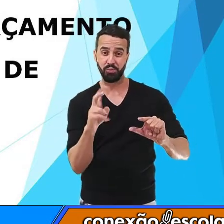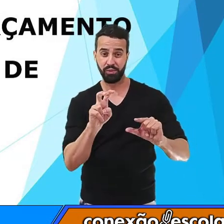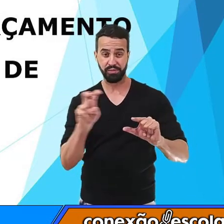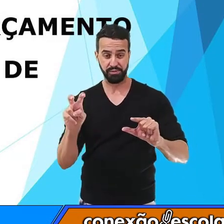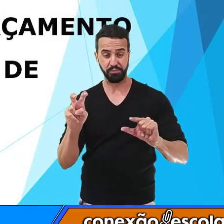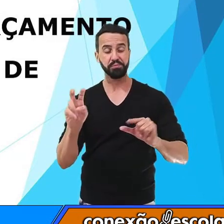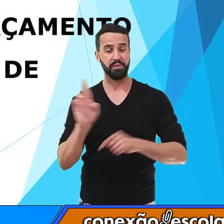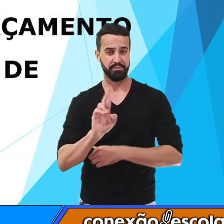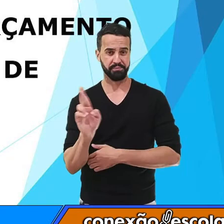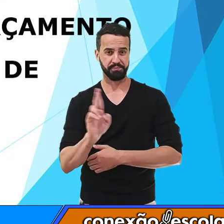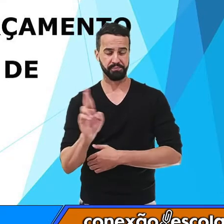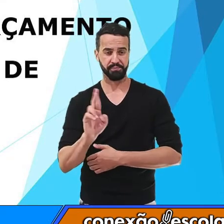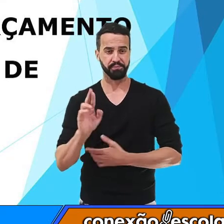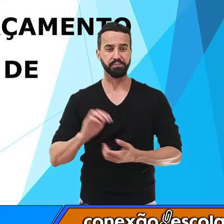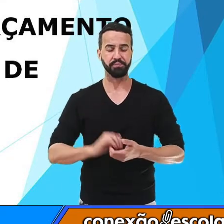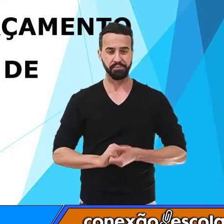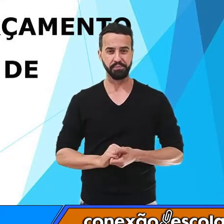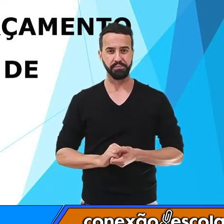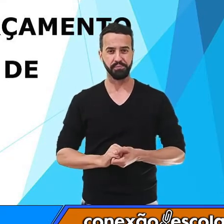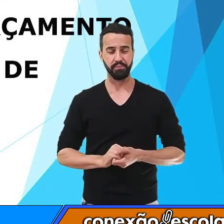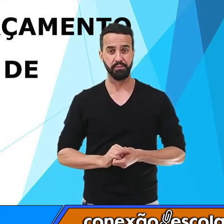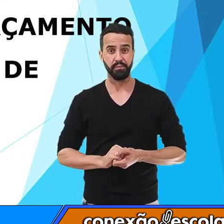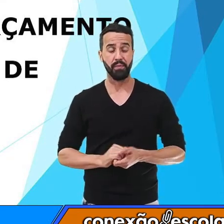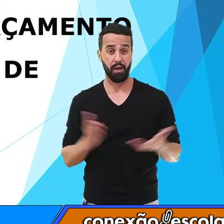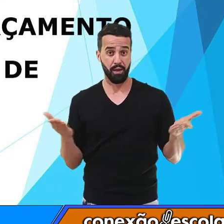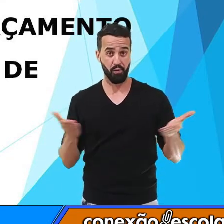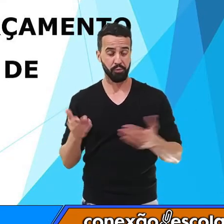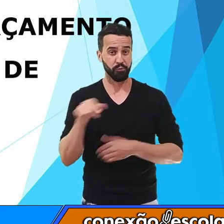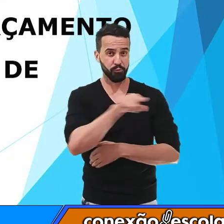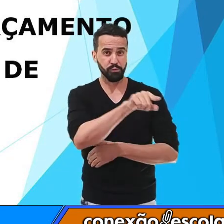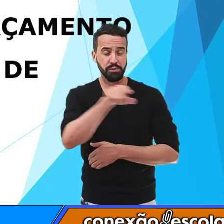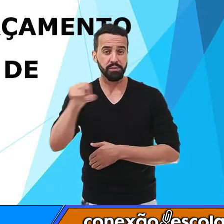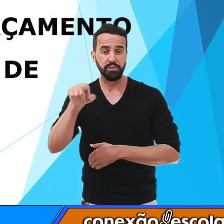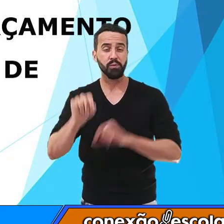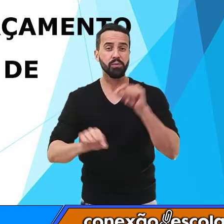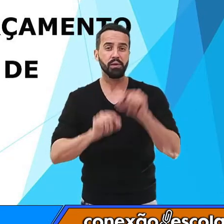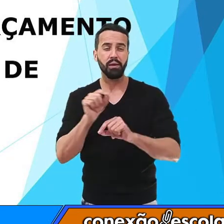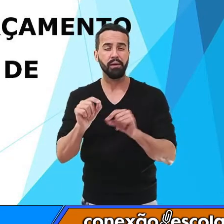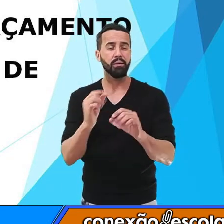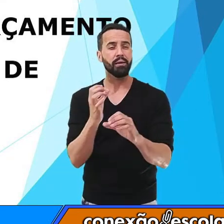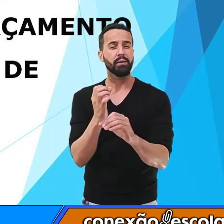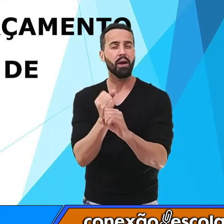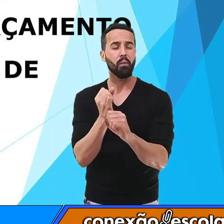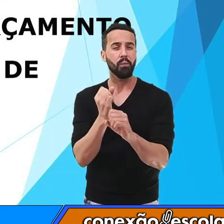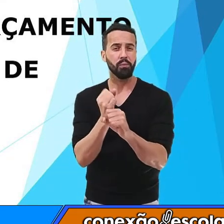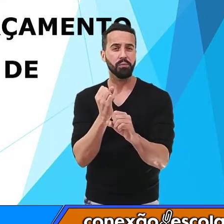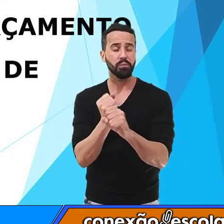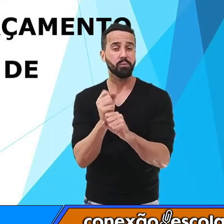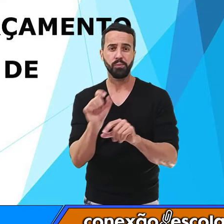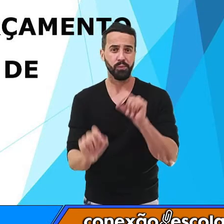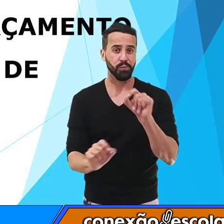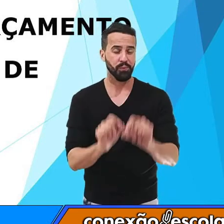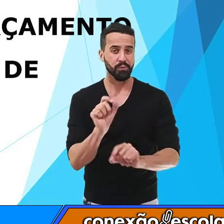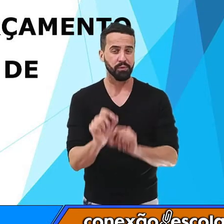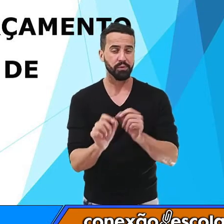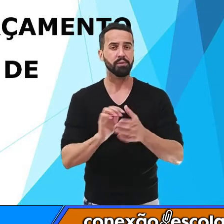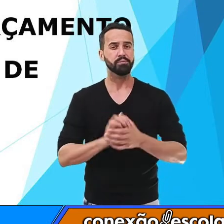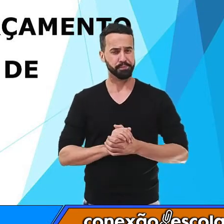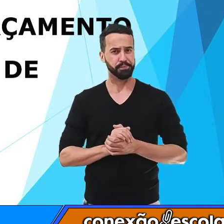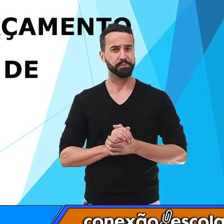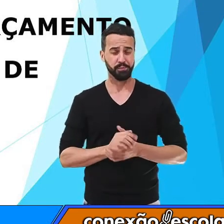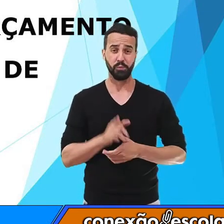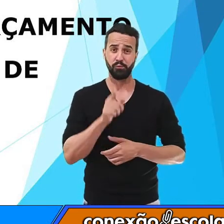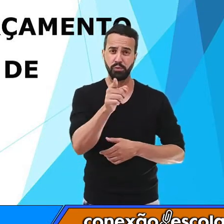155. Então, eu gostaria que você calculasse quanto